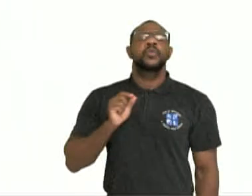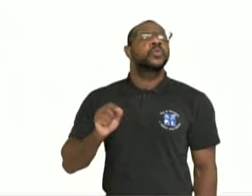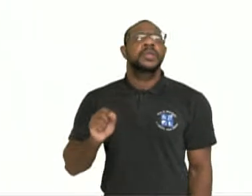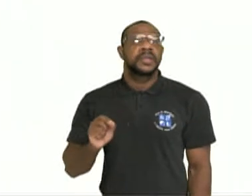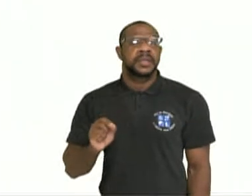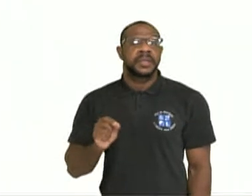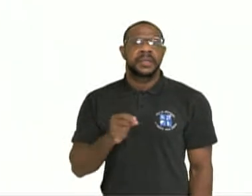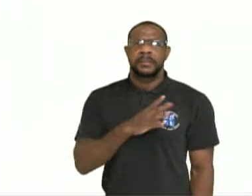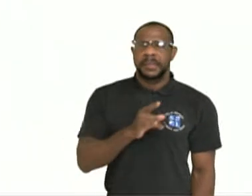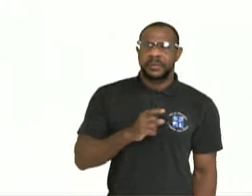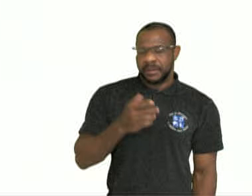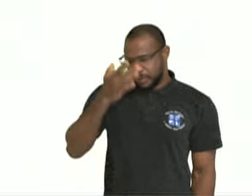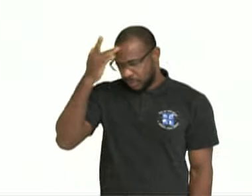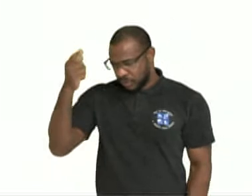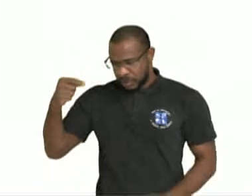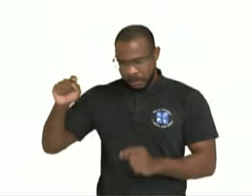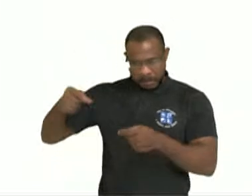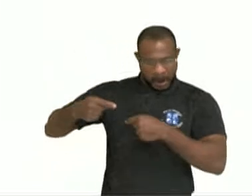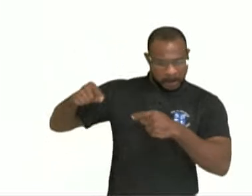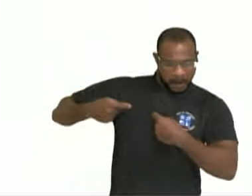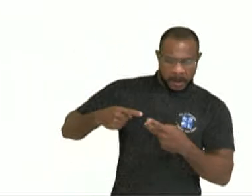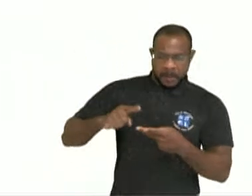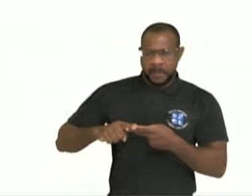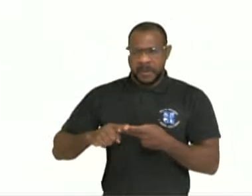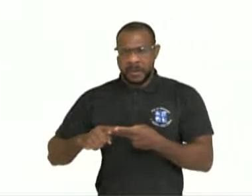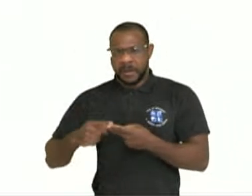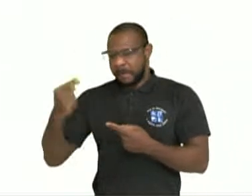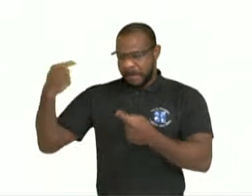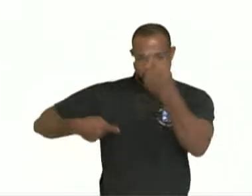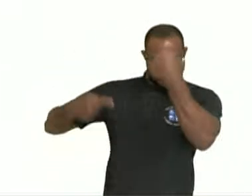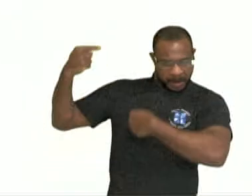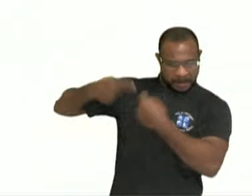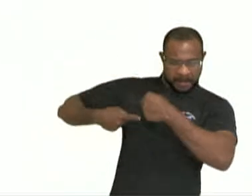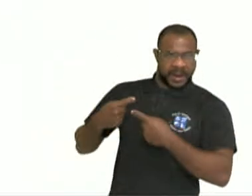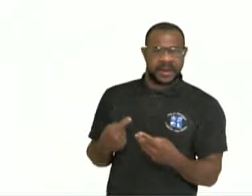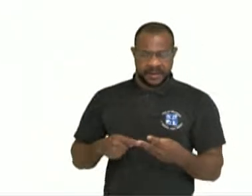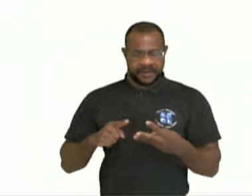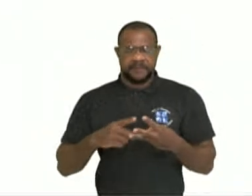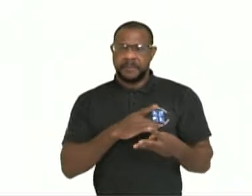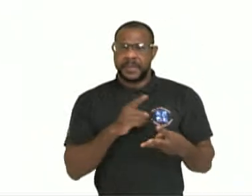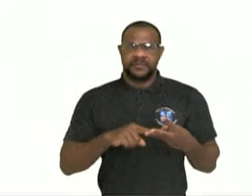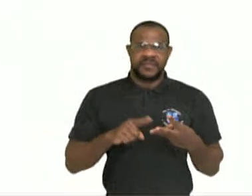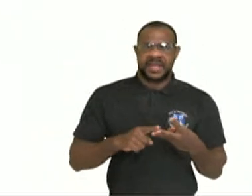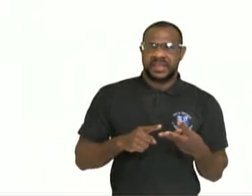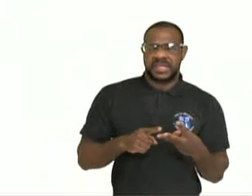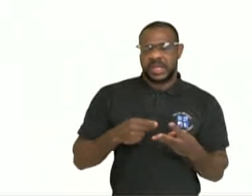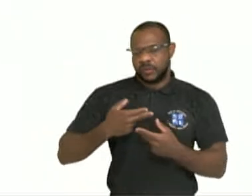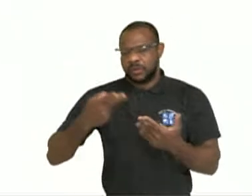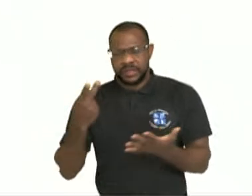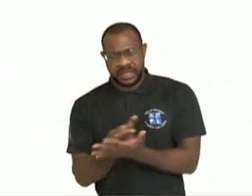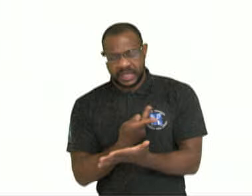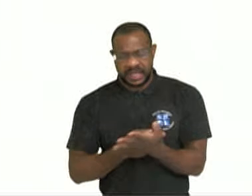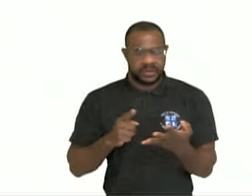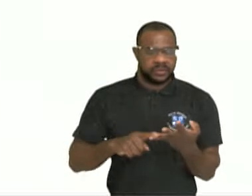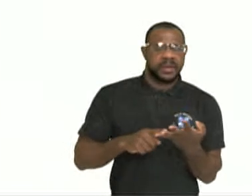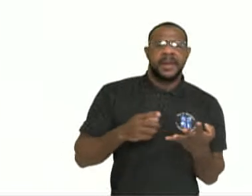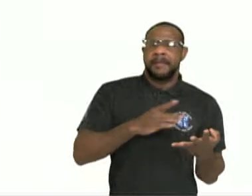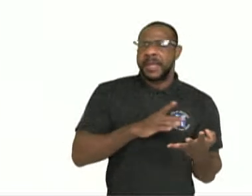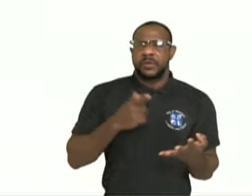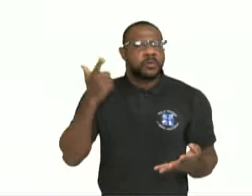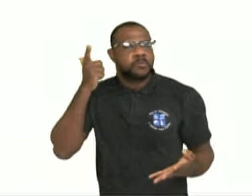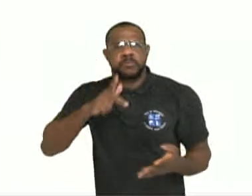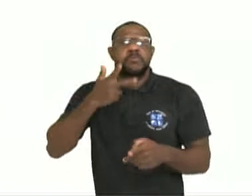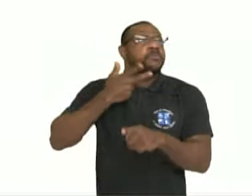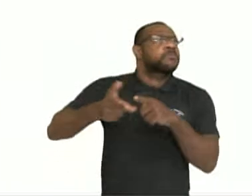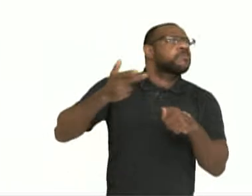ser julgado, medo de não fazer do jeito que os outros querem, medo de não conseguir, medo de não